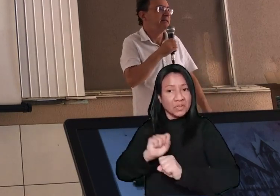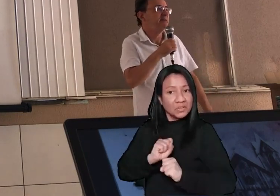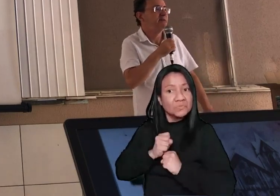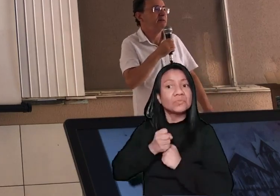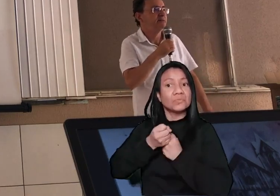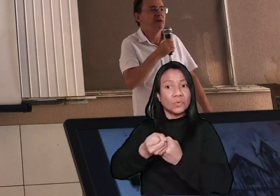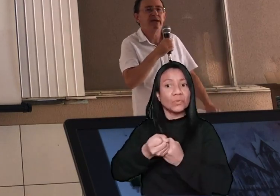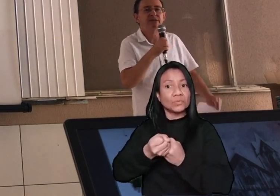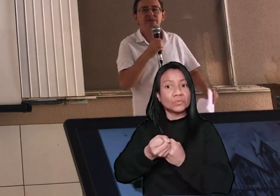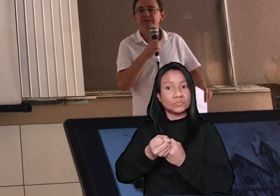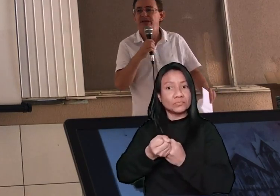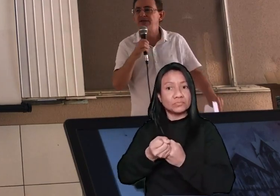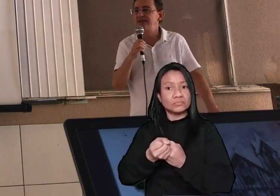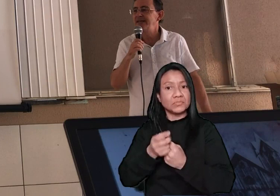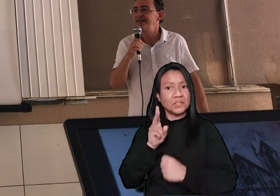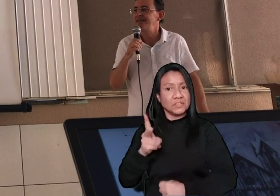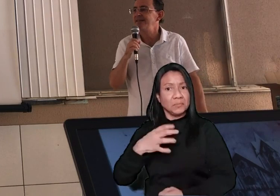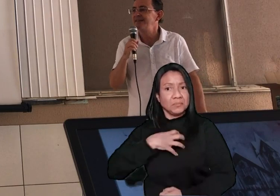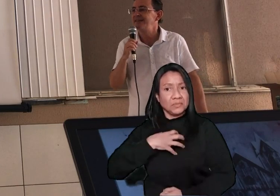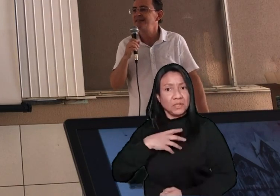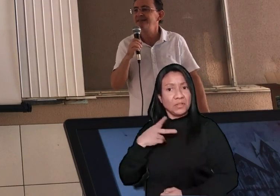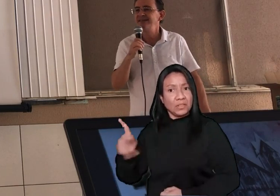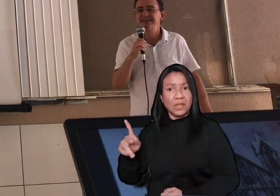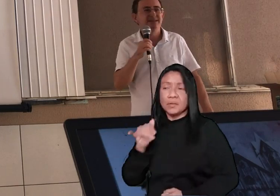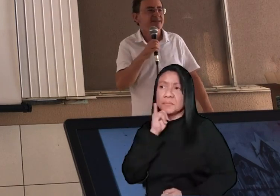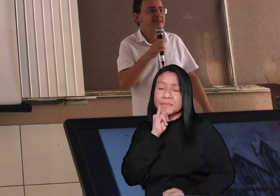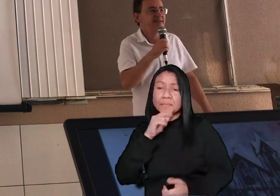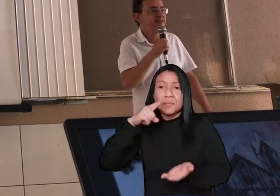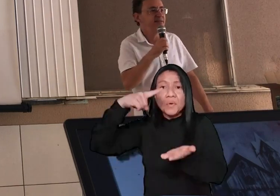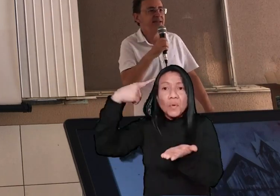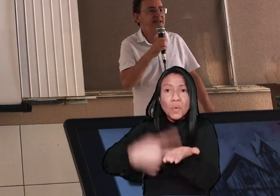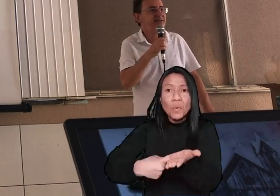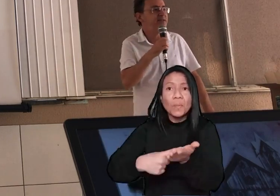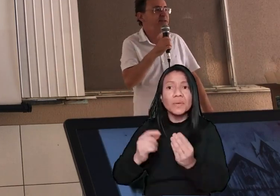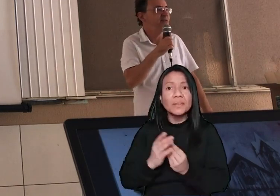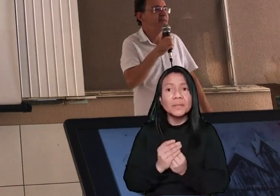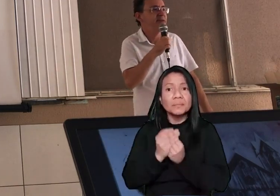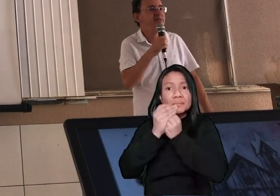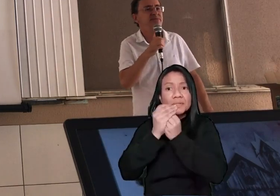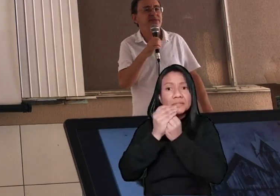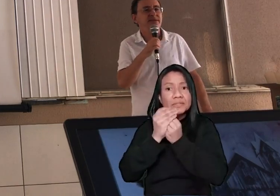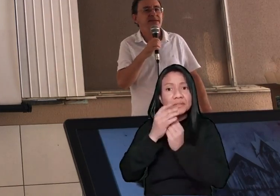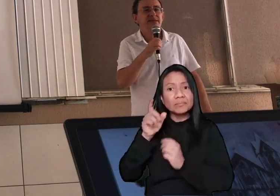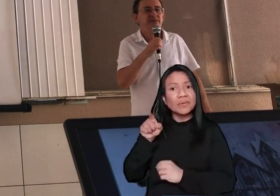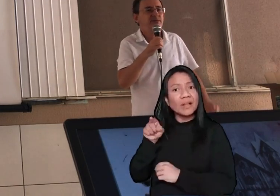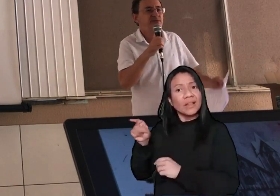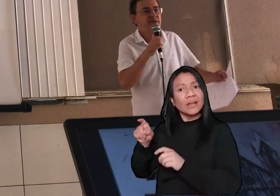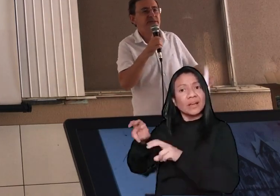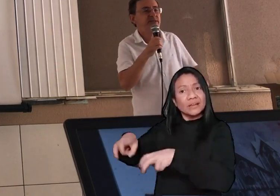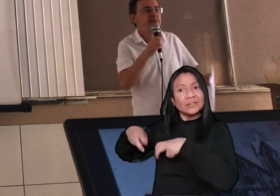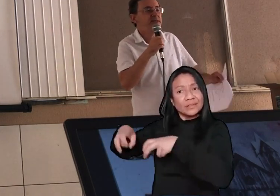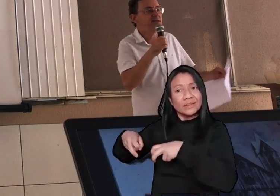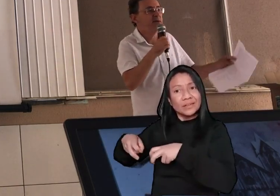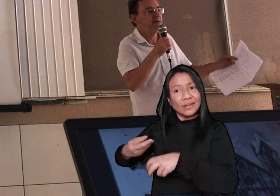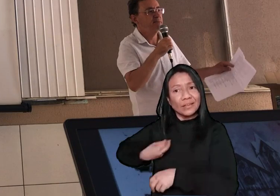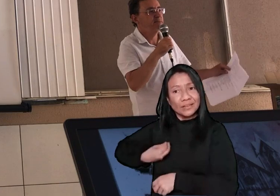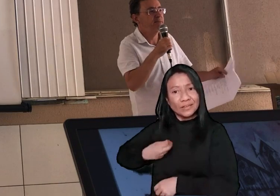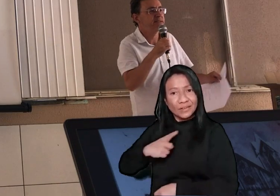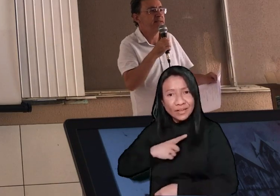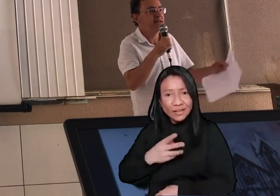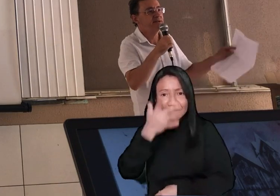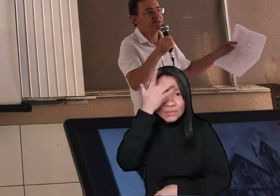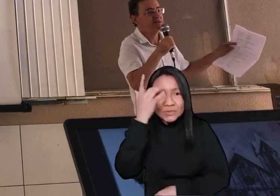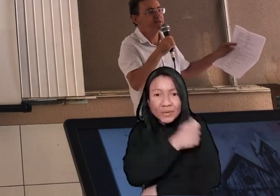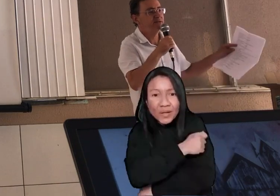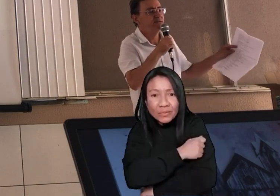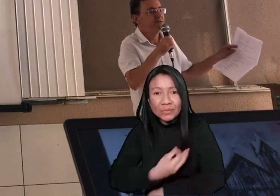missa lá, tem alguém do interior aqui? Não tem ninguém do interior? Não? Então vamos dizer assim, se tivesse uma